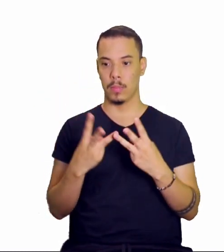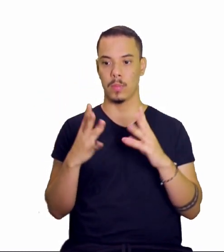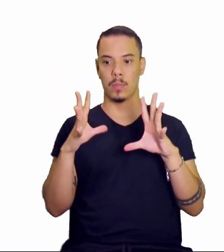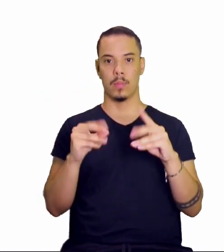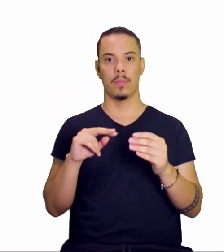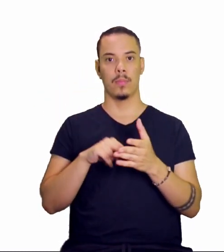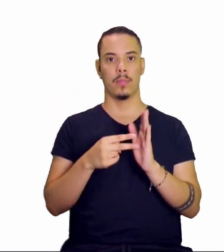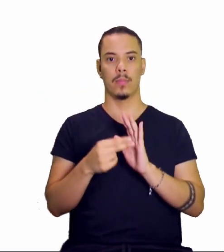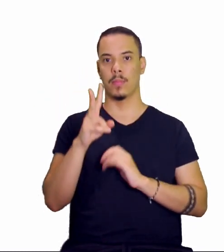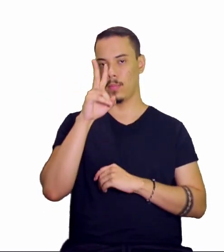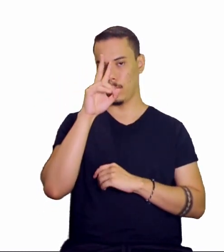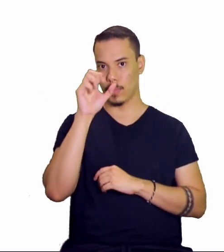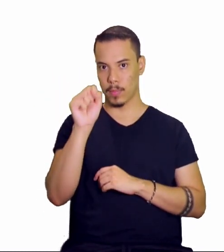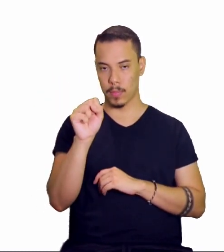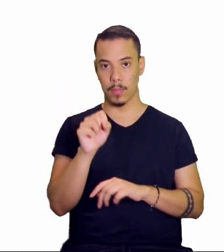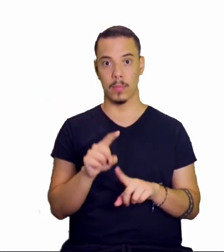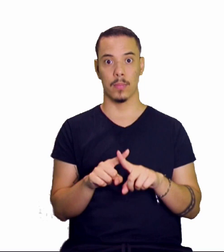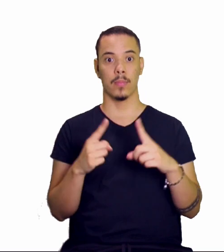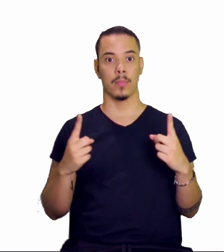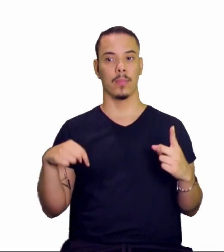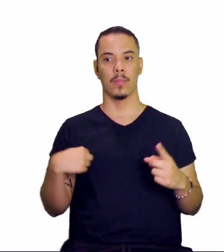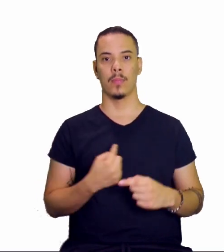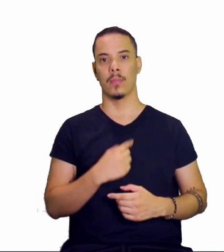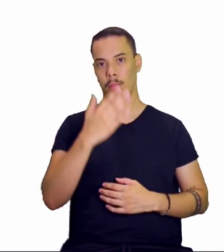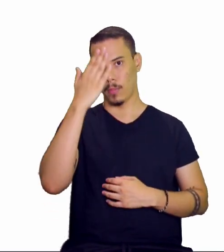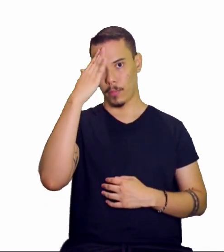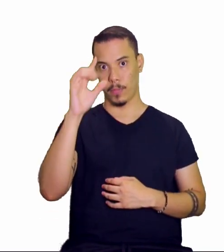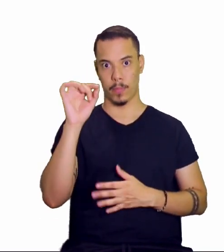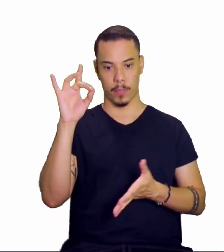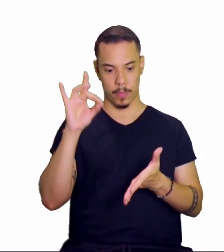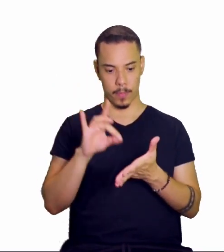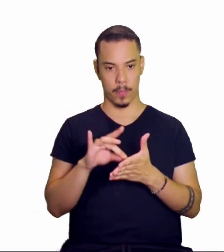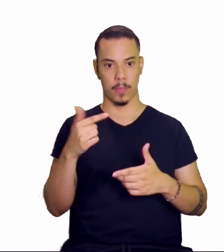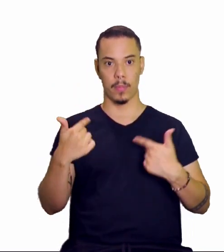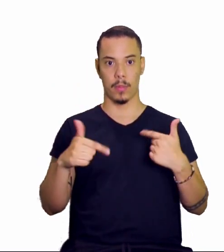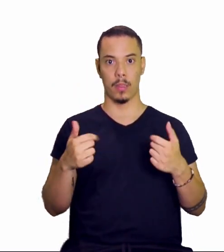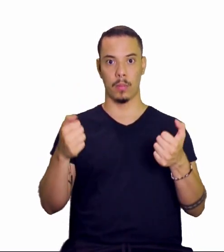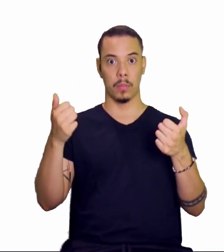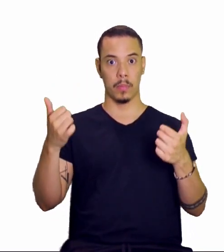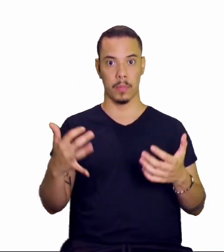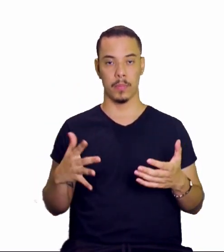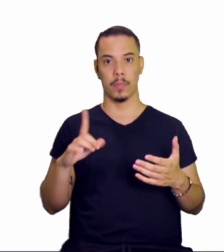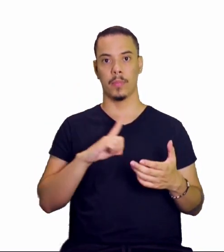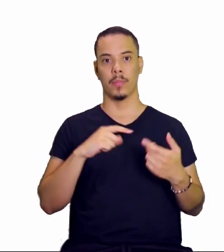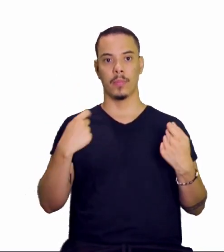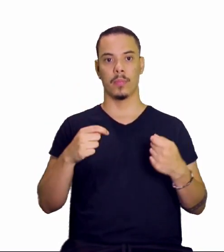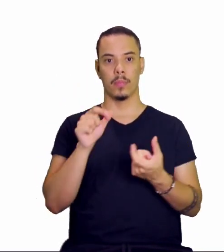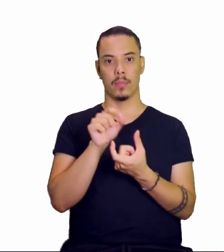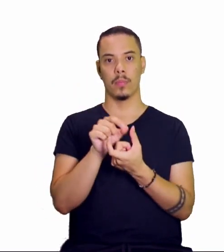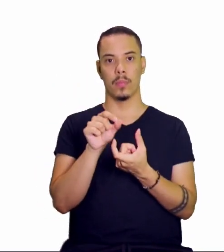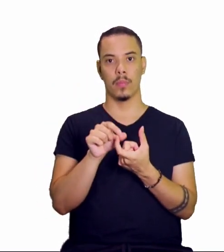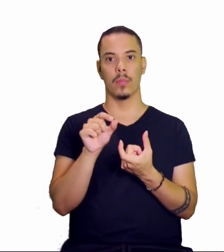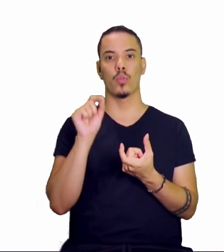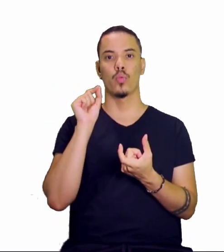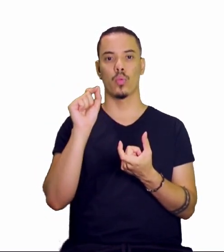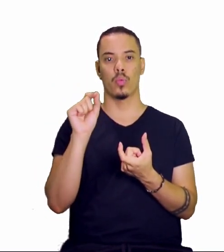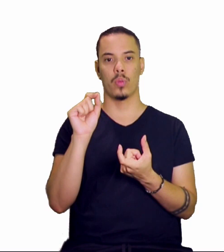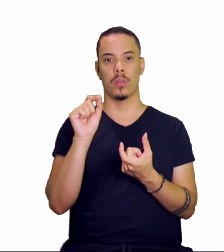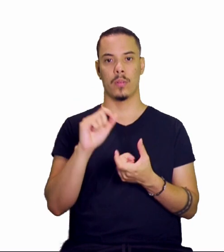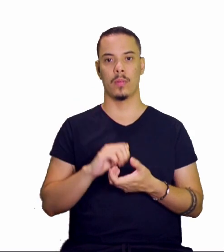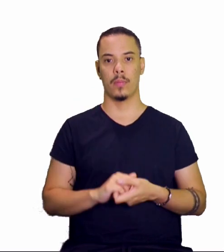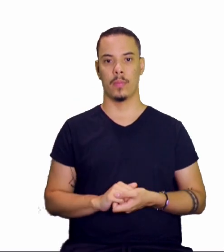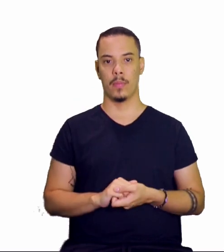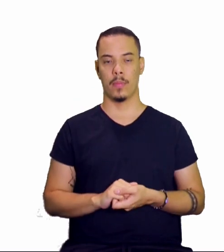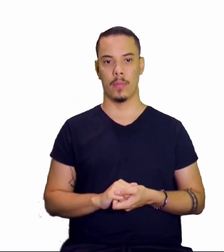são grandezas. Mas para a gente saber o que a gente está trabalhando, nós temos que ter a unidade de medida dessas grandezas, certo?